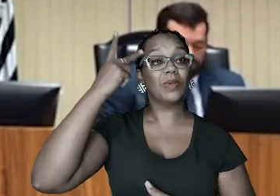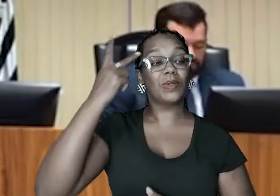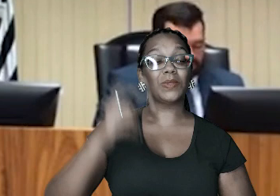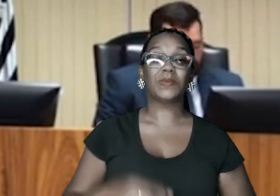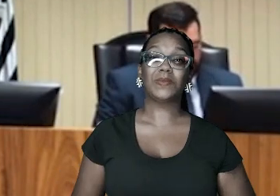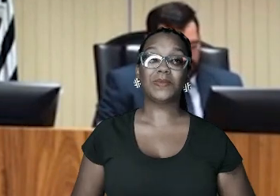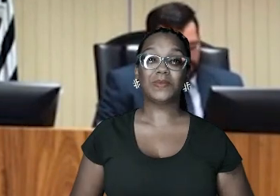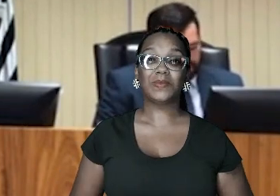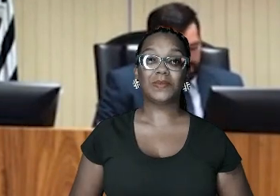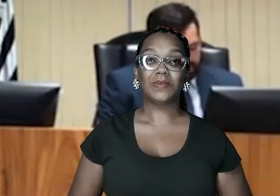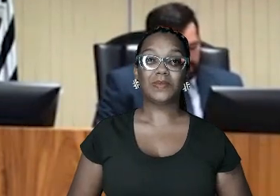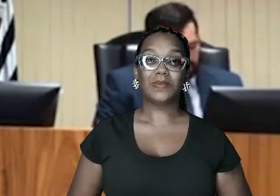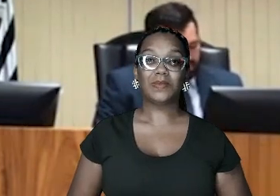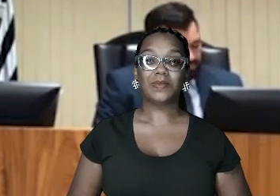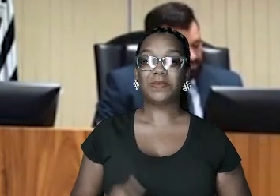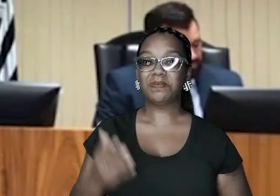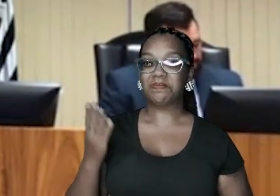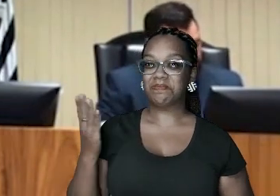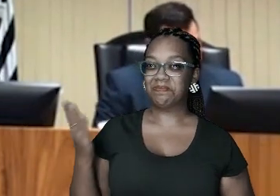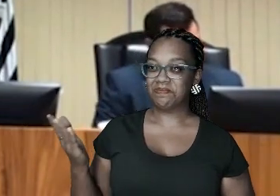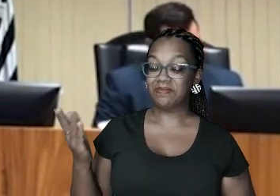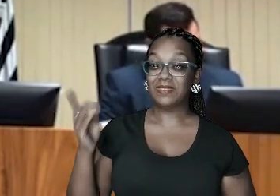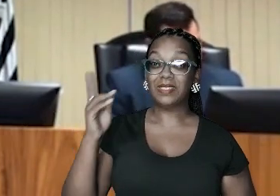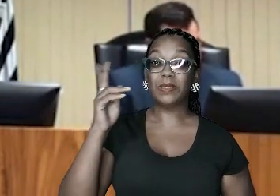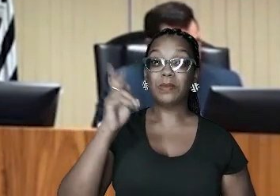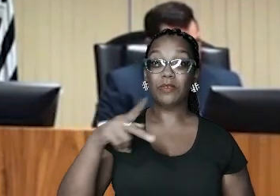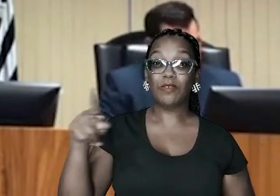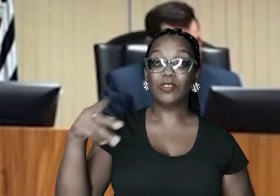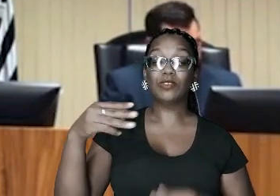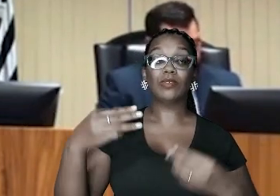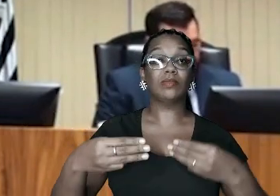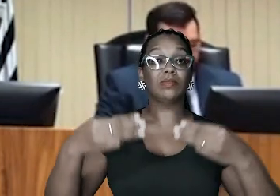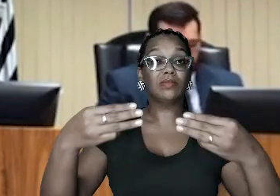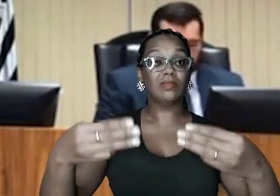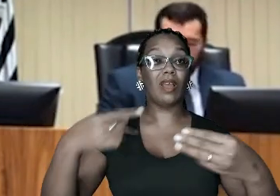veículos da escola de São Paulo